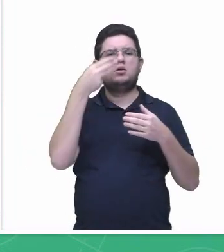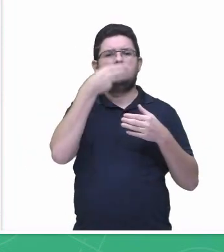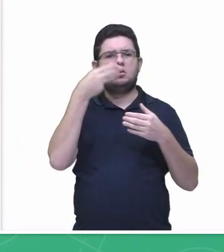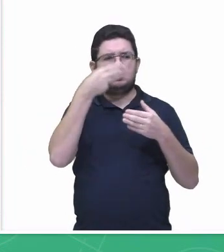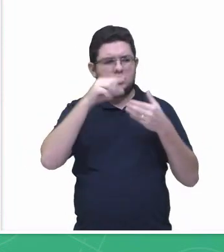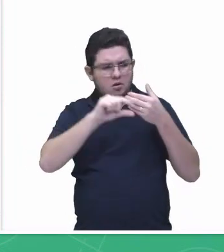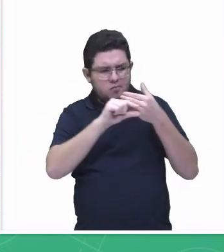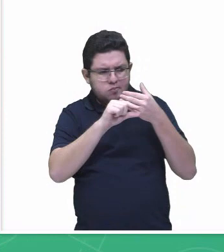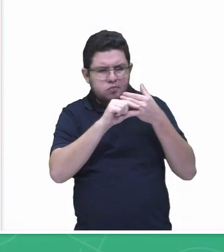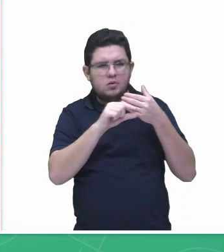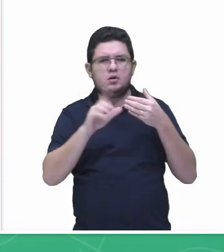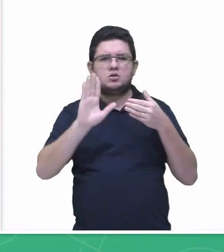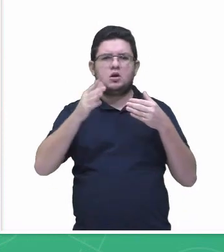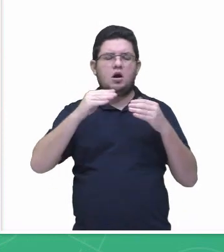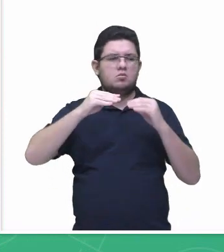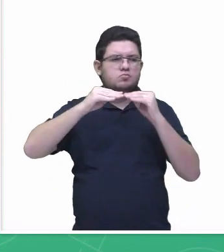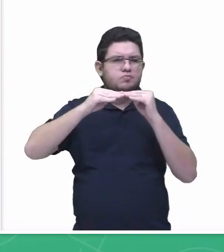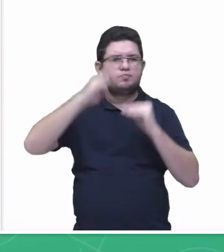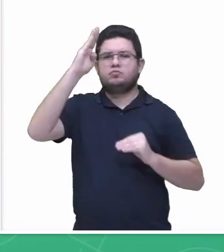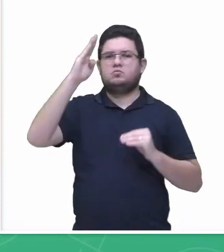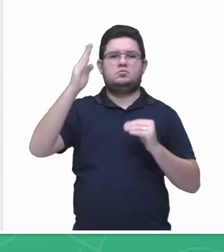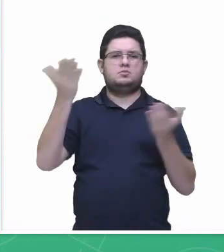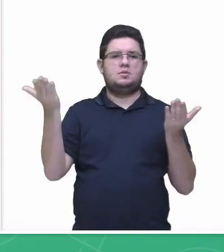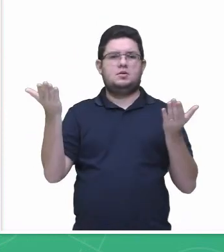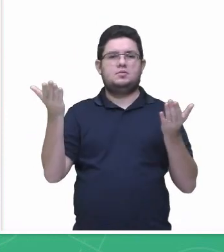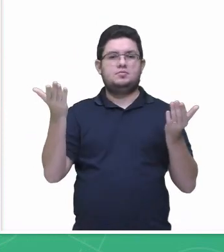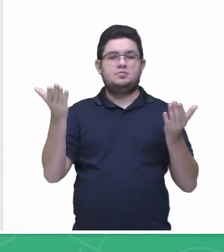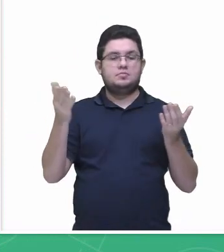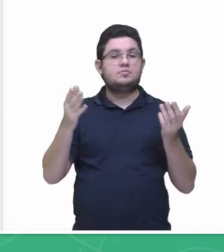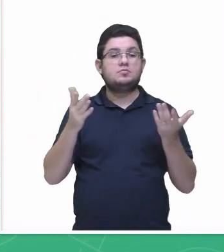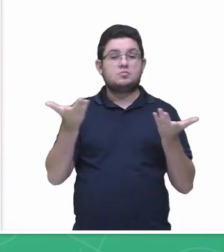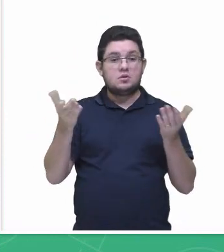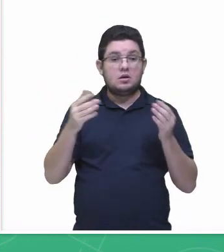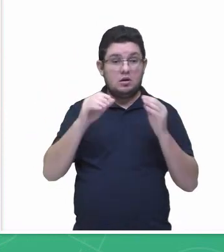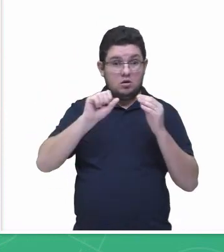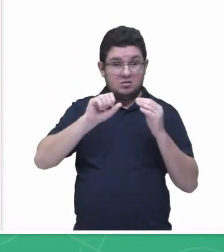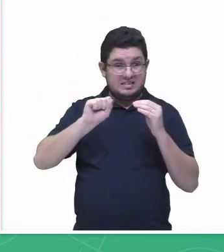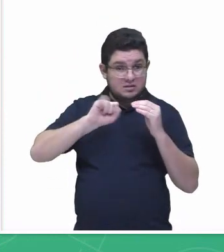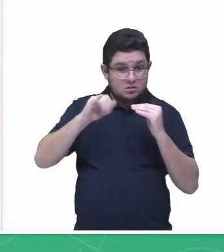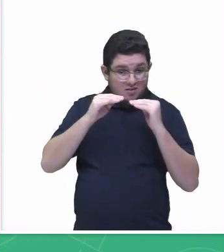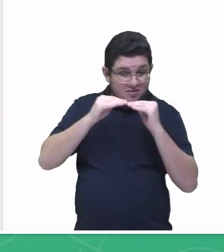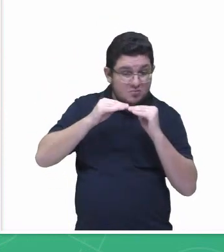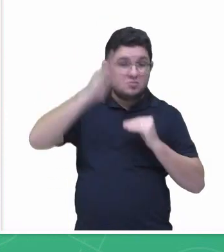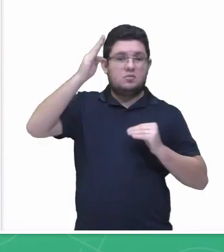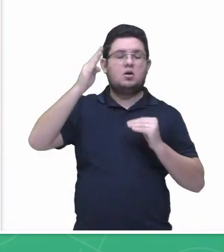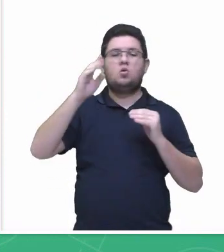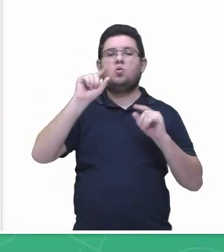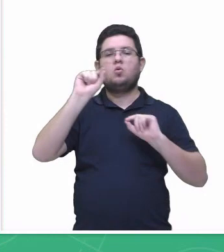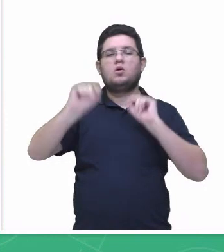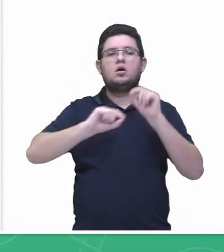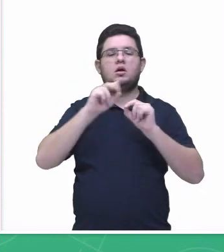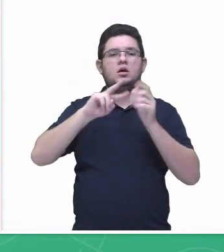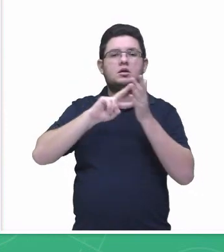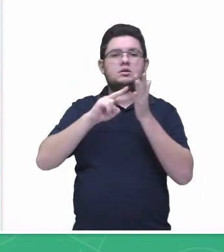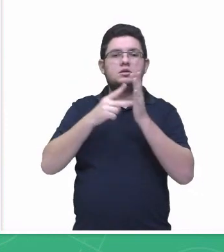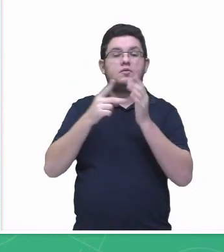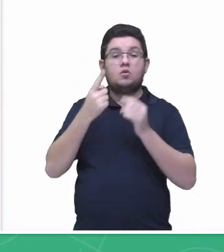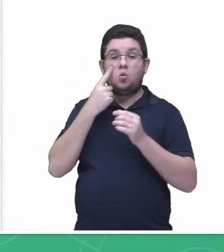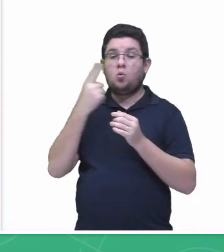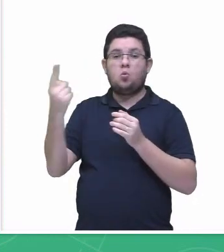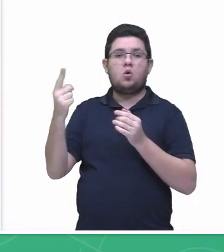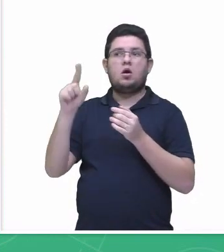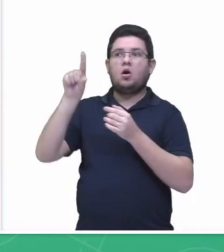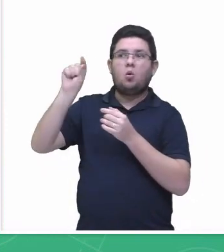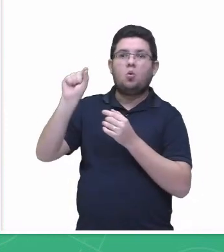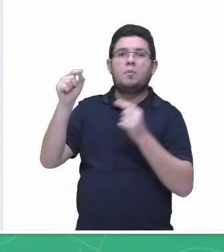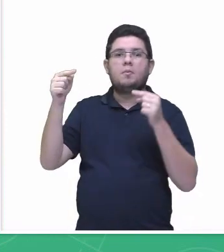solubilidade e nem percebeu. Então, nesse caso, no ponto em que atinge o coeficiente de solubilidade, ele quer saber que tipo de solução é